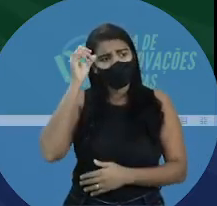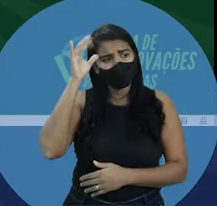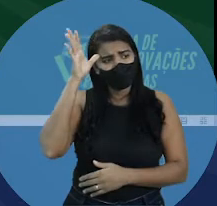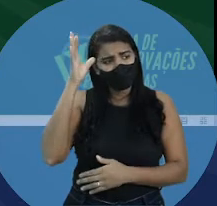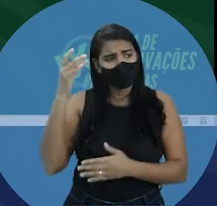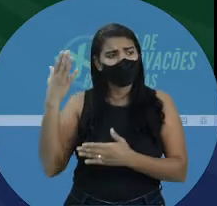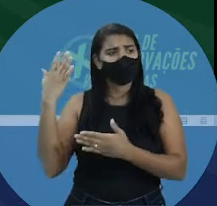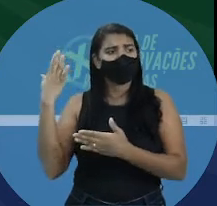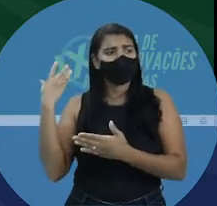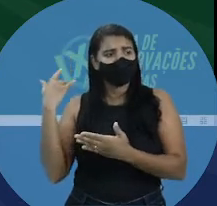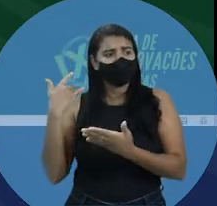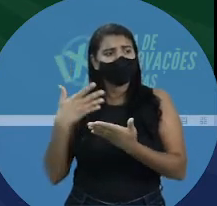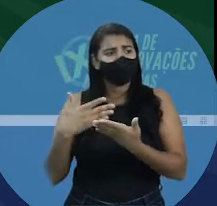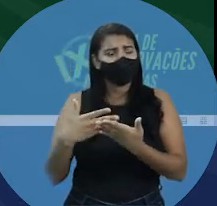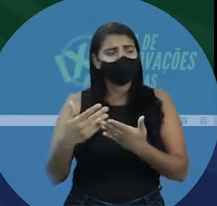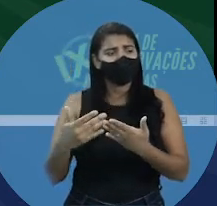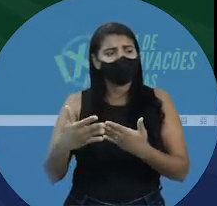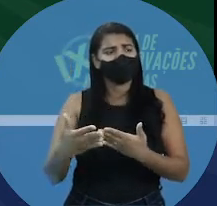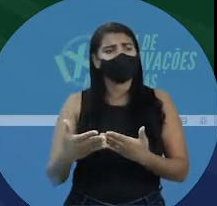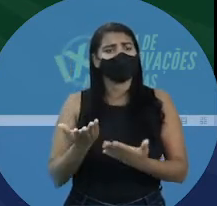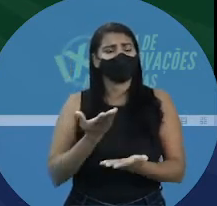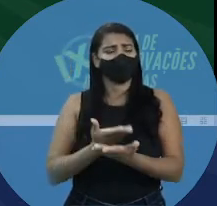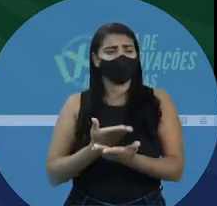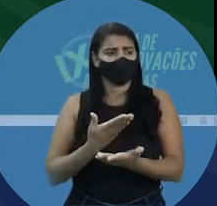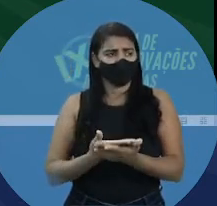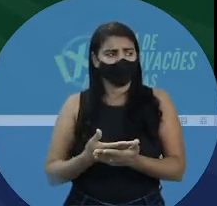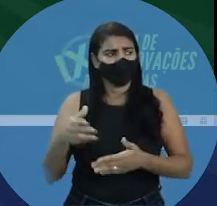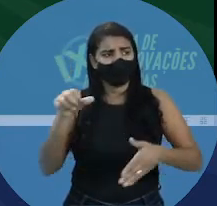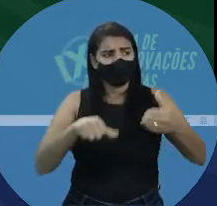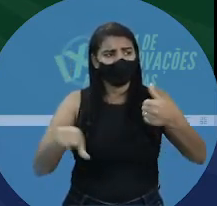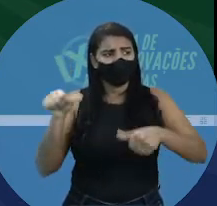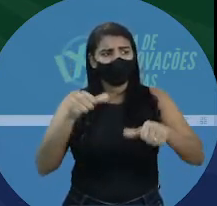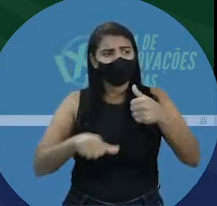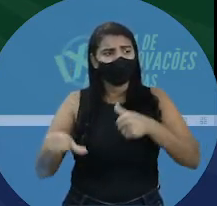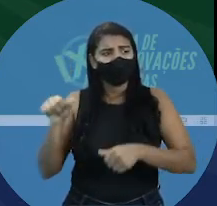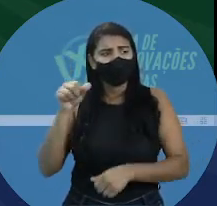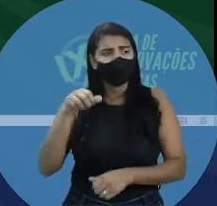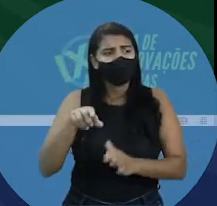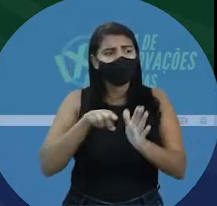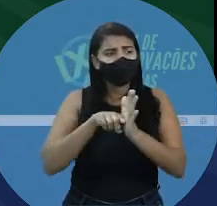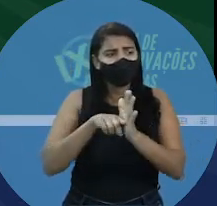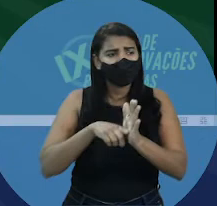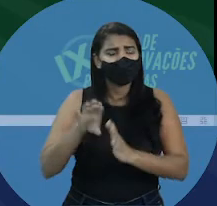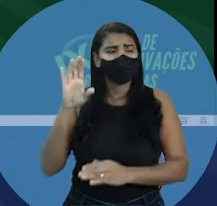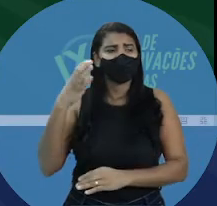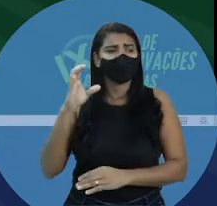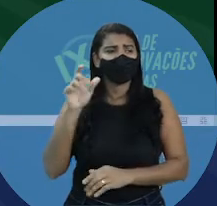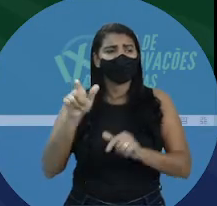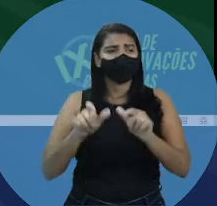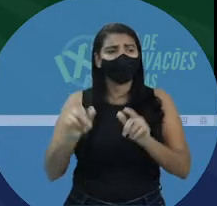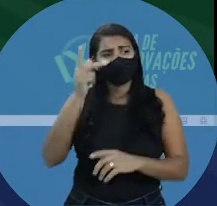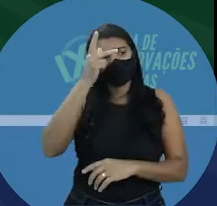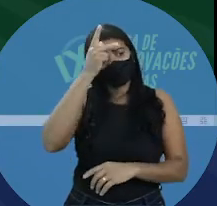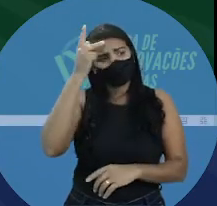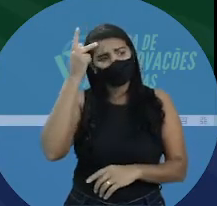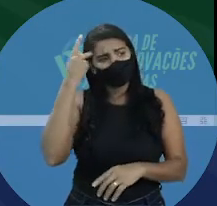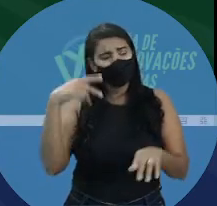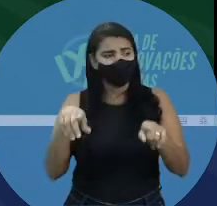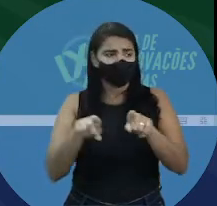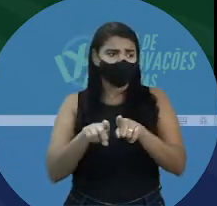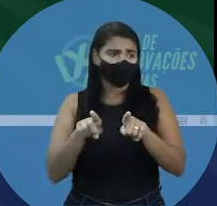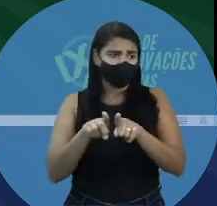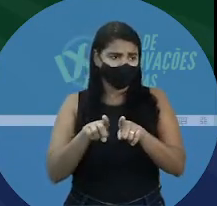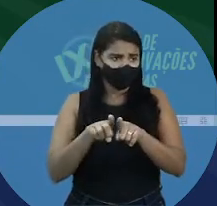dos seus conhecimentos prévios, passa a analisar, investigar determinadas situações, principalmente relacionadas ao meio